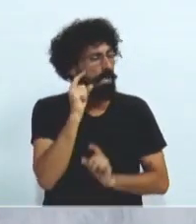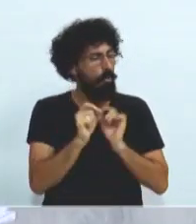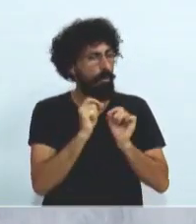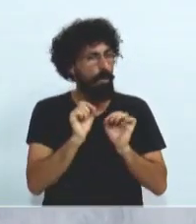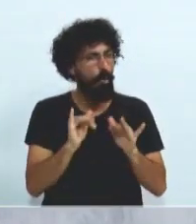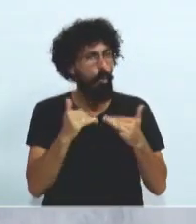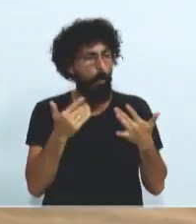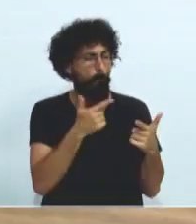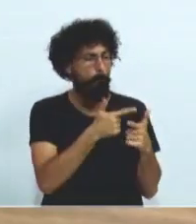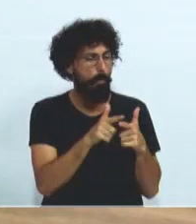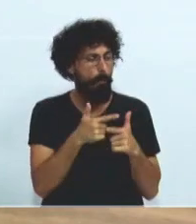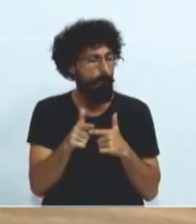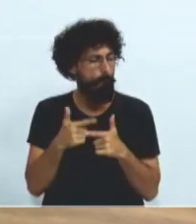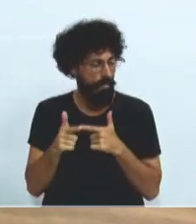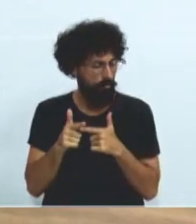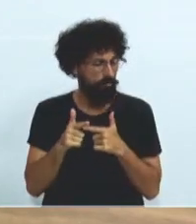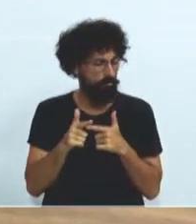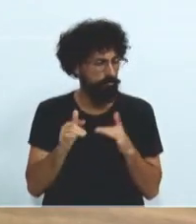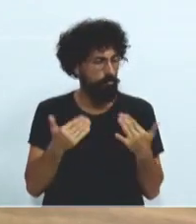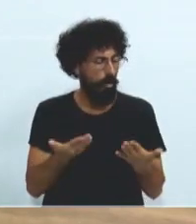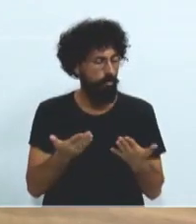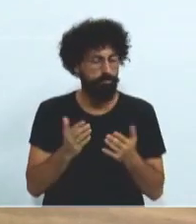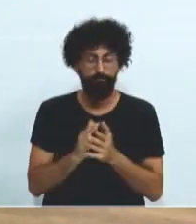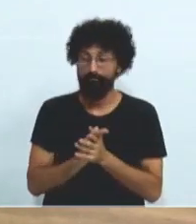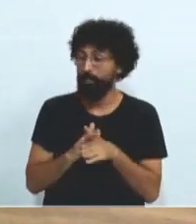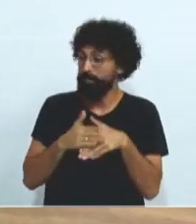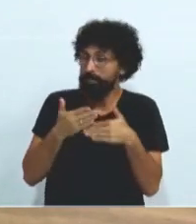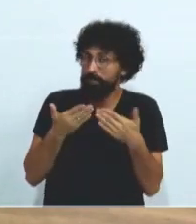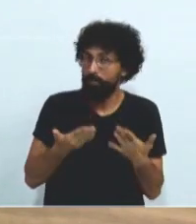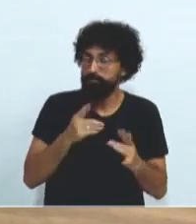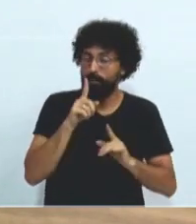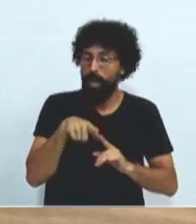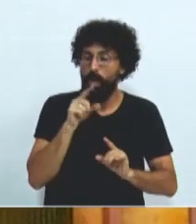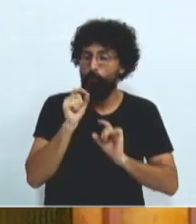doutora, quais seriam eles? Em geral, são fatores